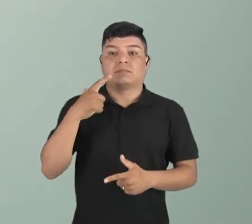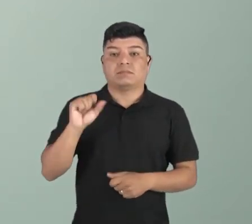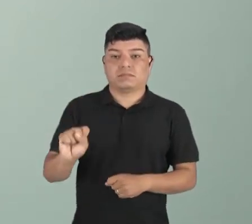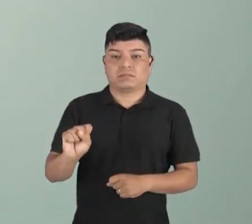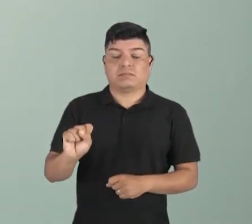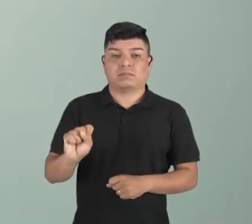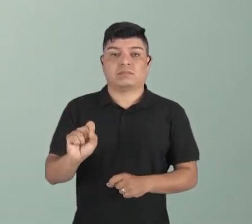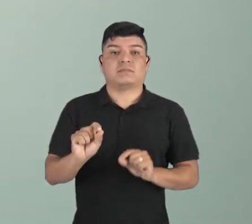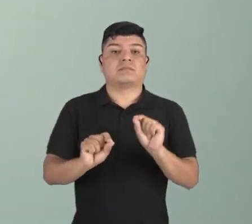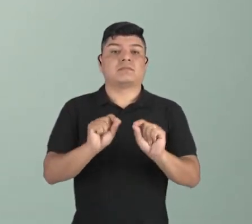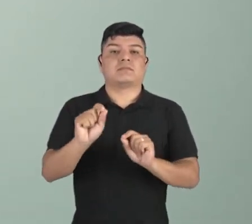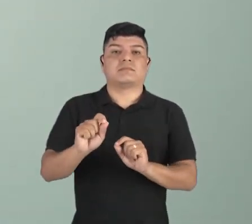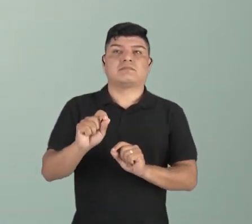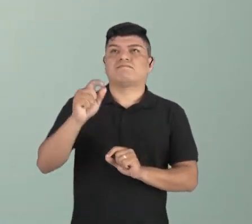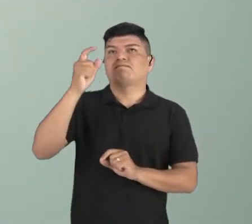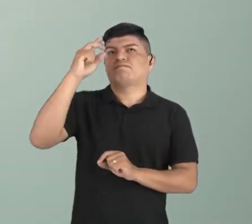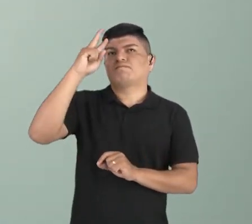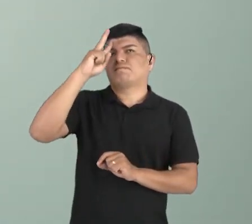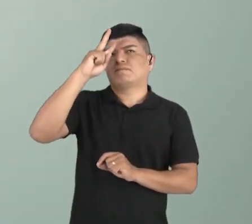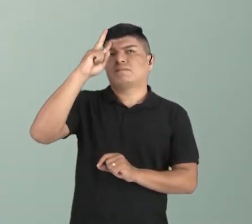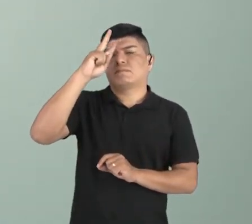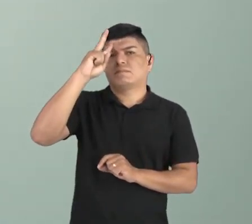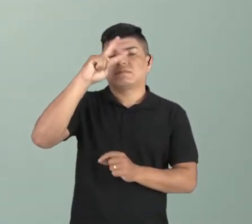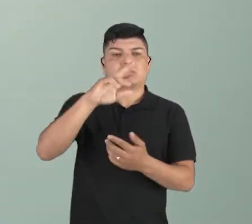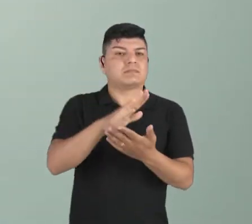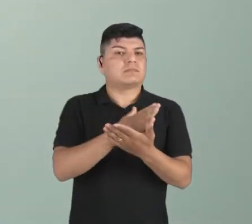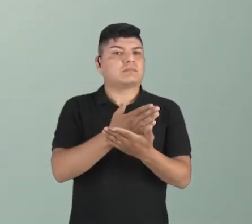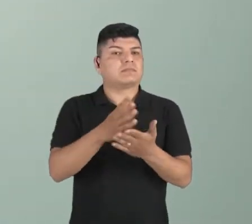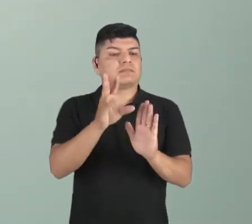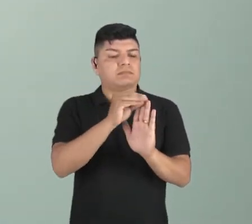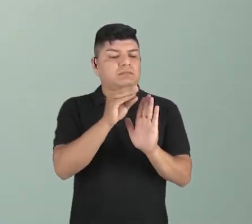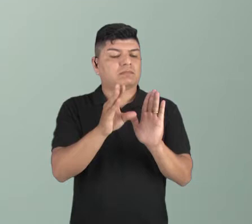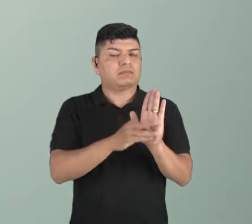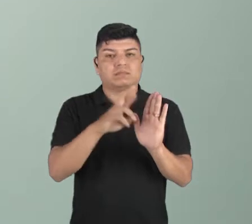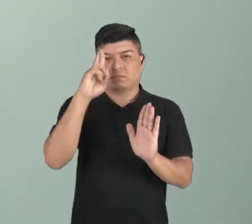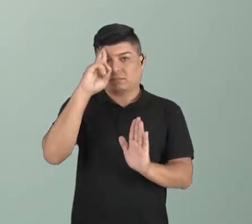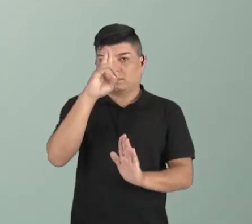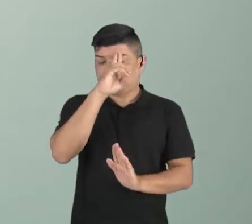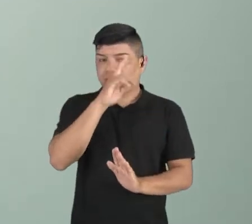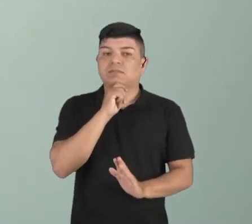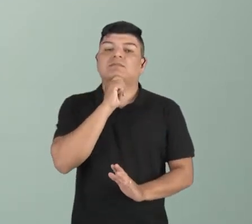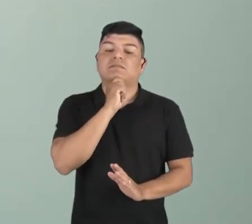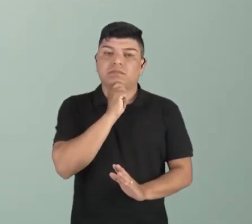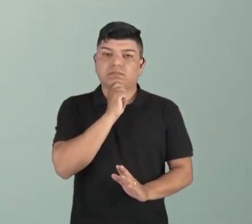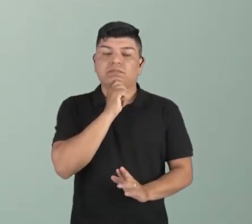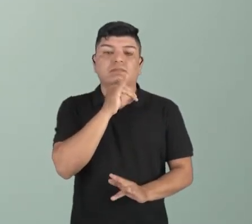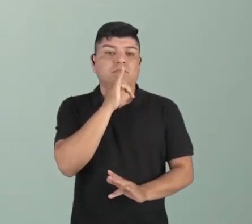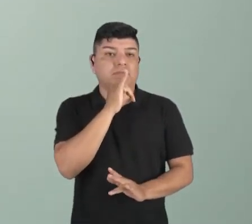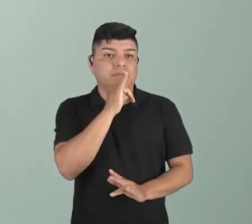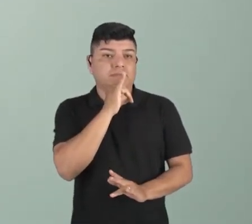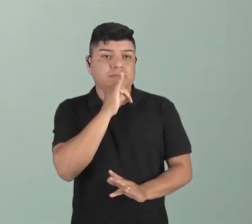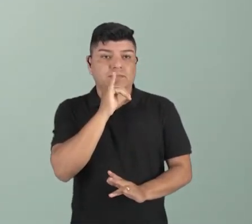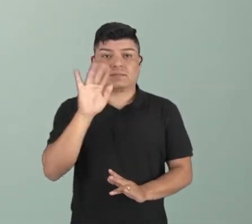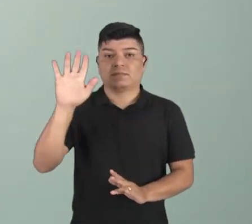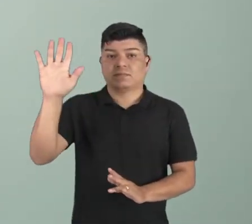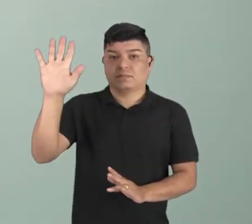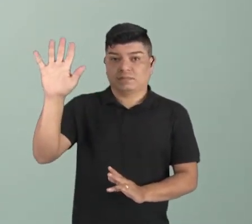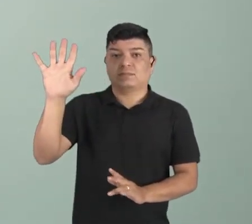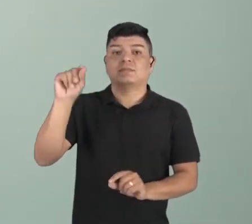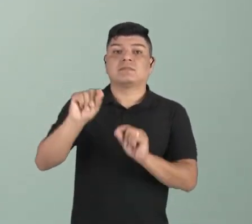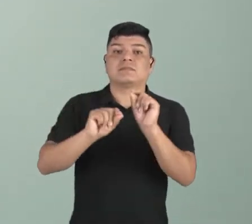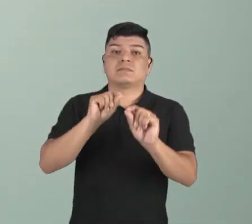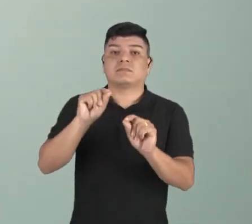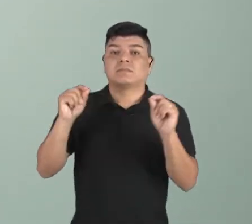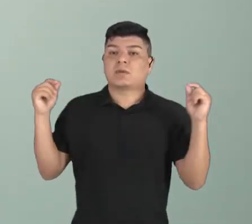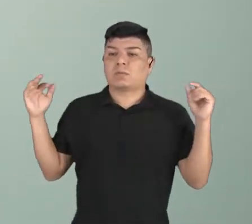tenho que refletir e me lembrar de alguns conteúdos históricos ainda, né? Por exemplo, quando lá na